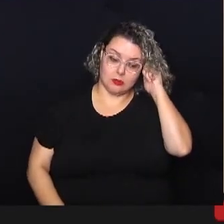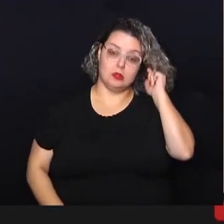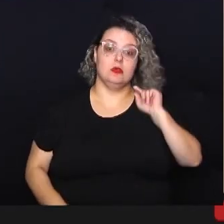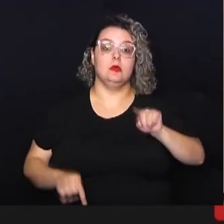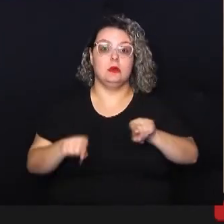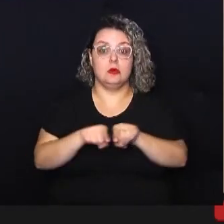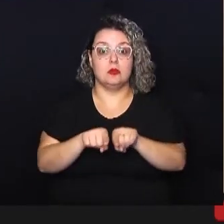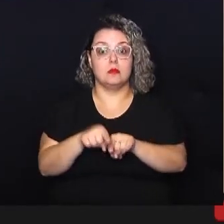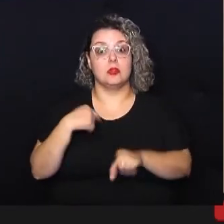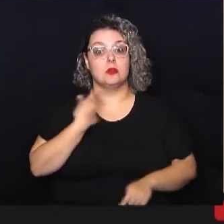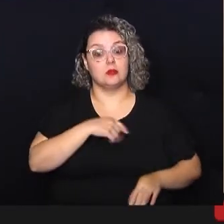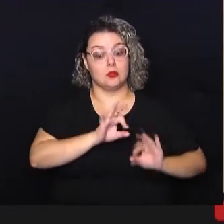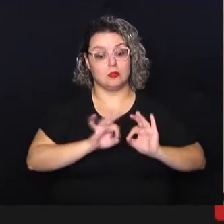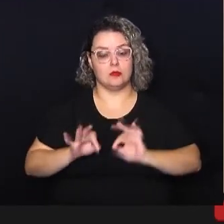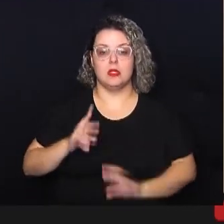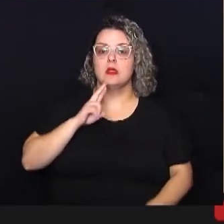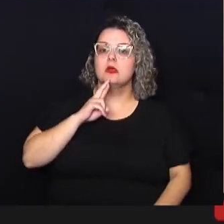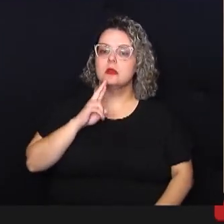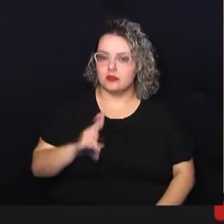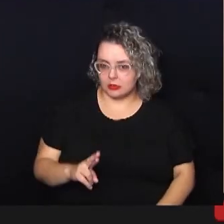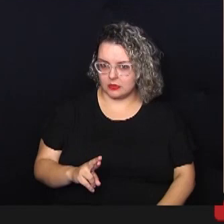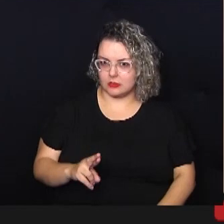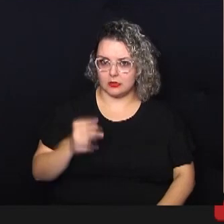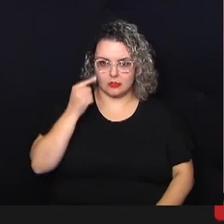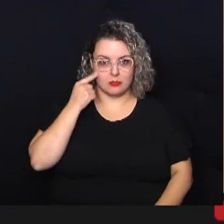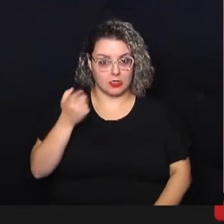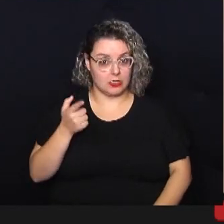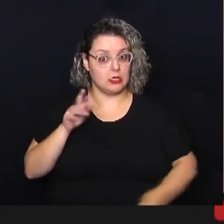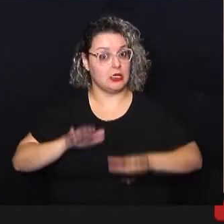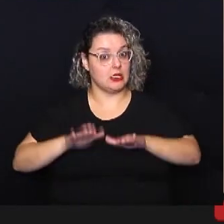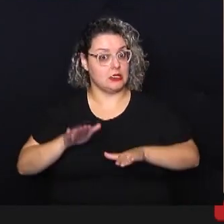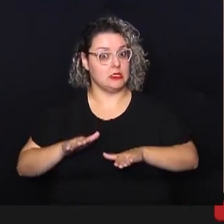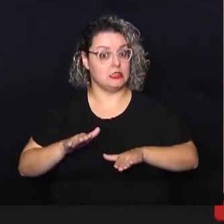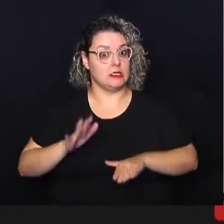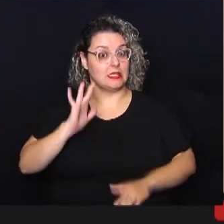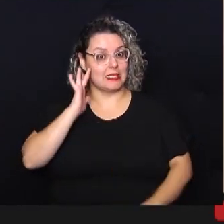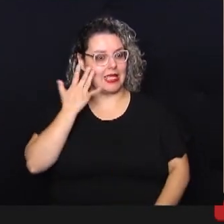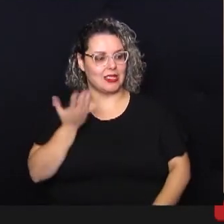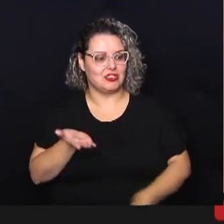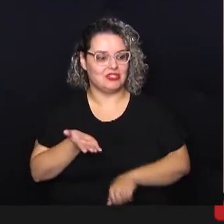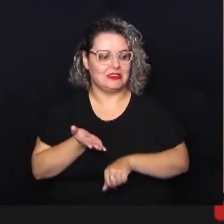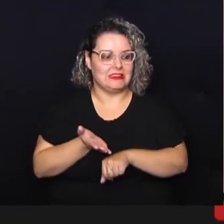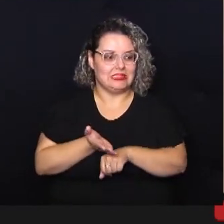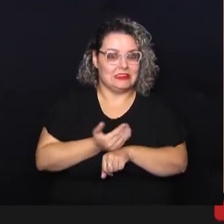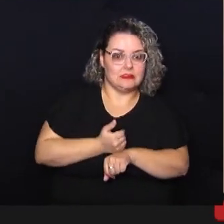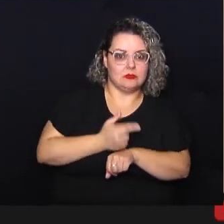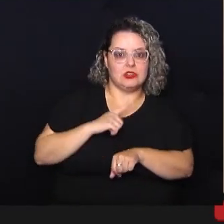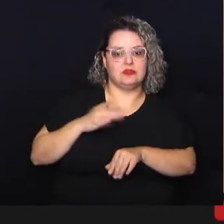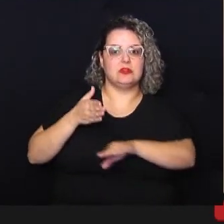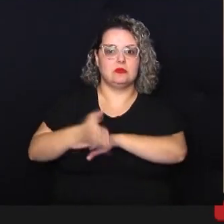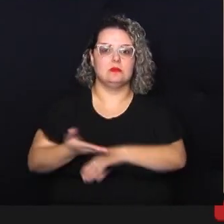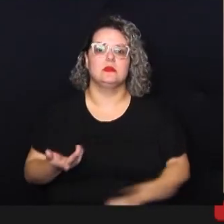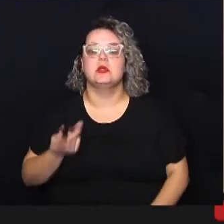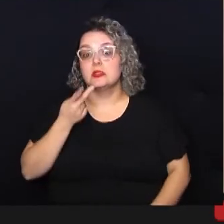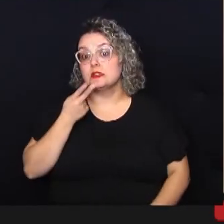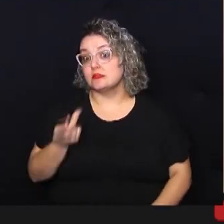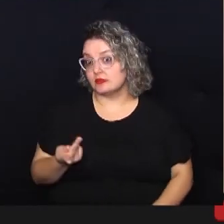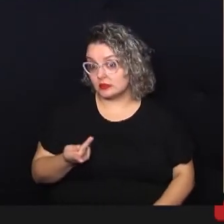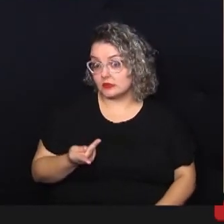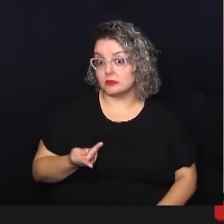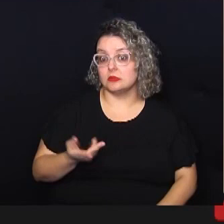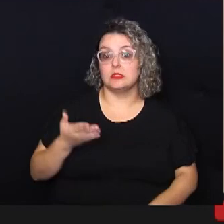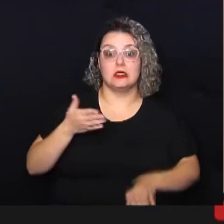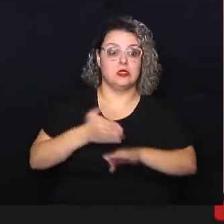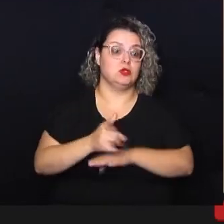se prepare para responder algo que a gente pensa que às vezes é cedo demais, mas que eles tiveram acesso, né? Você falou anteriormente do acesso que eles